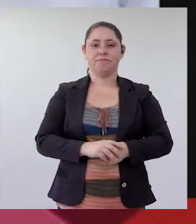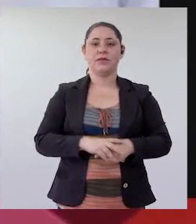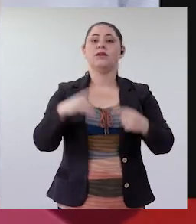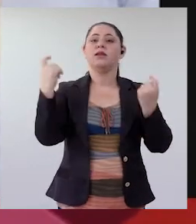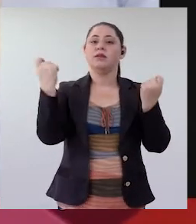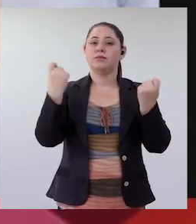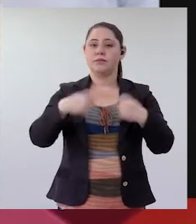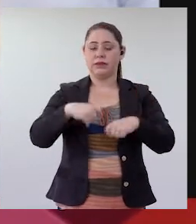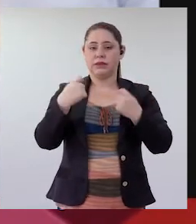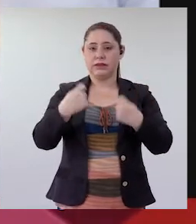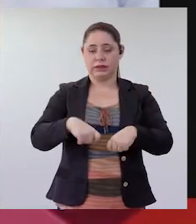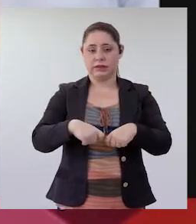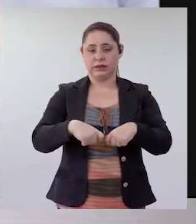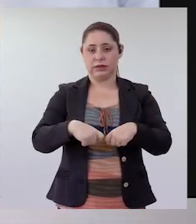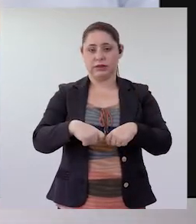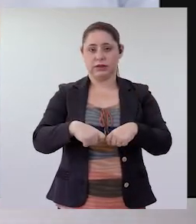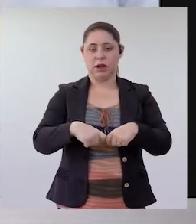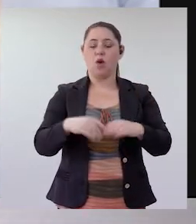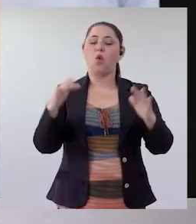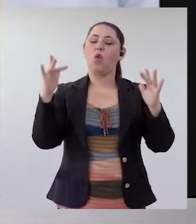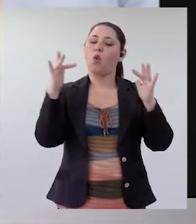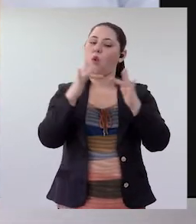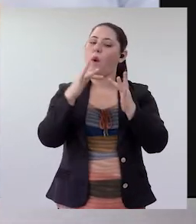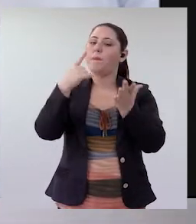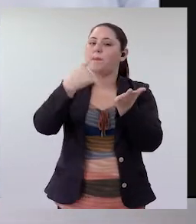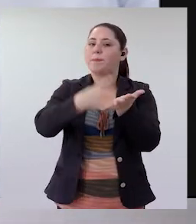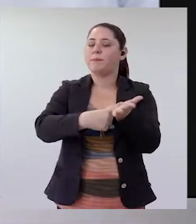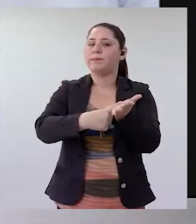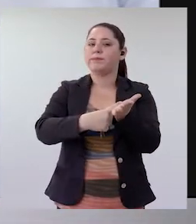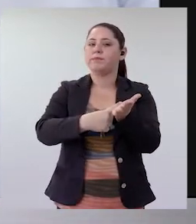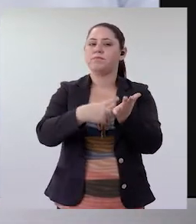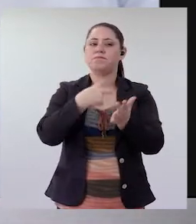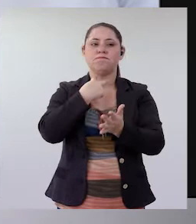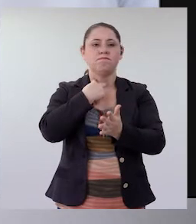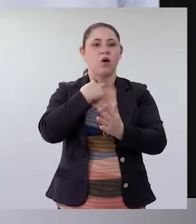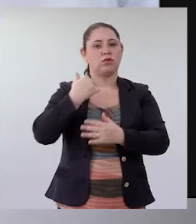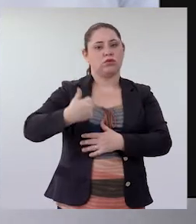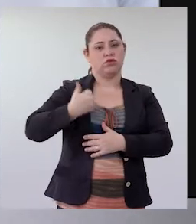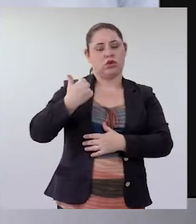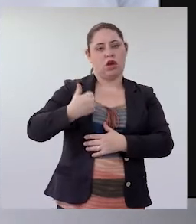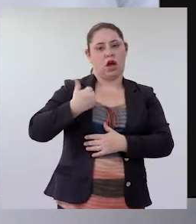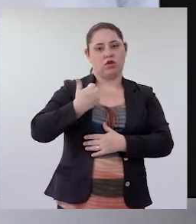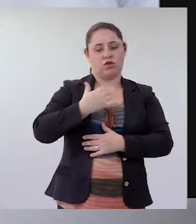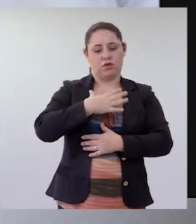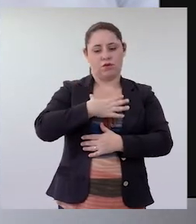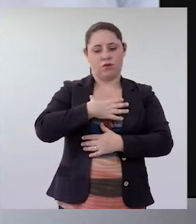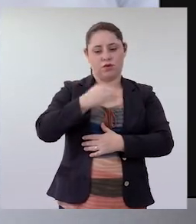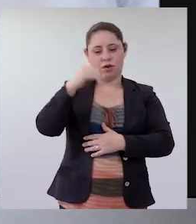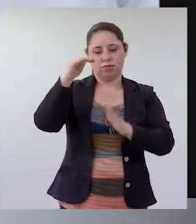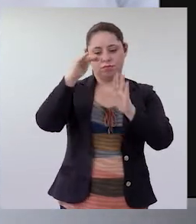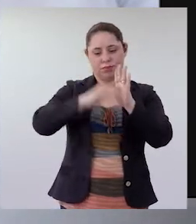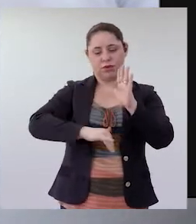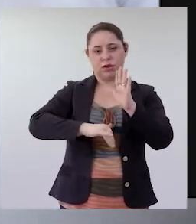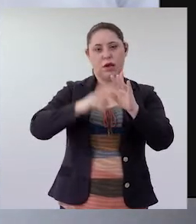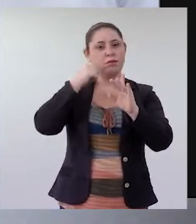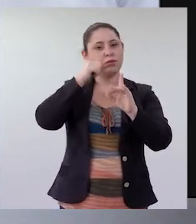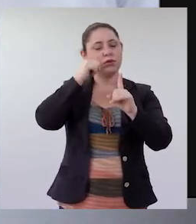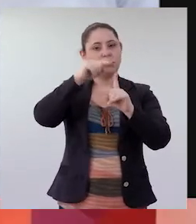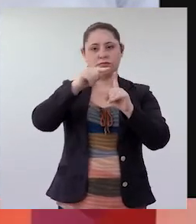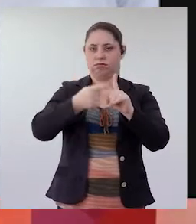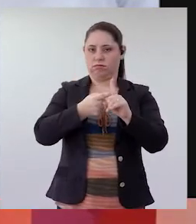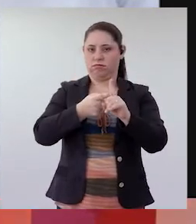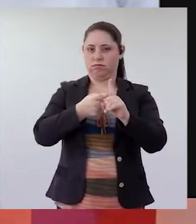é necessário que haja acordo, eles não podem ter filhos menores incapazes, e nem a mulher pode estar